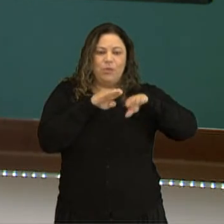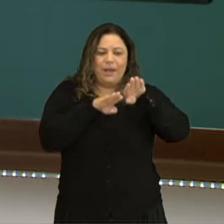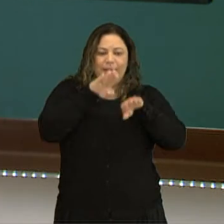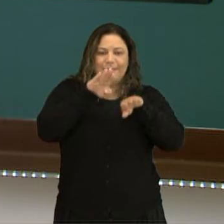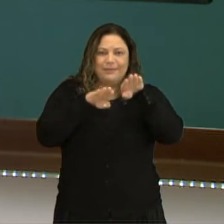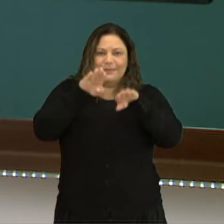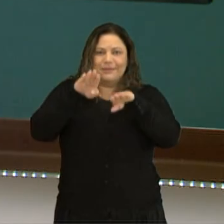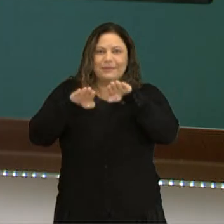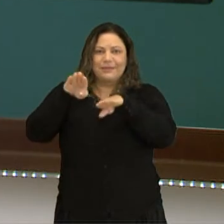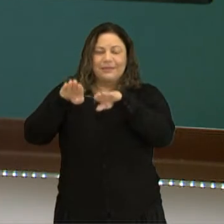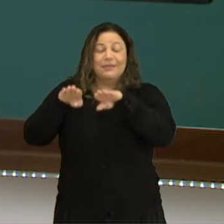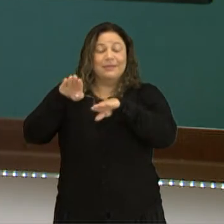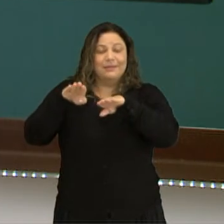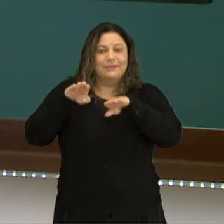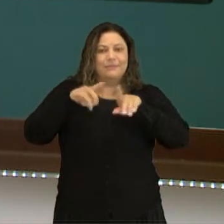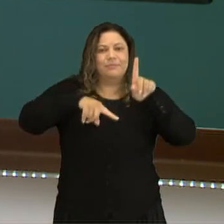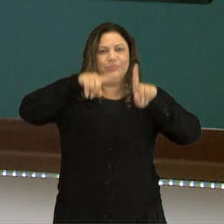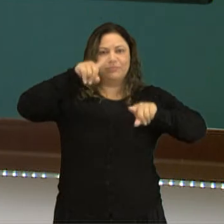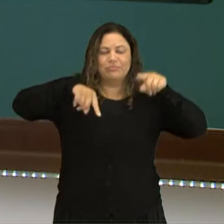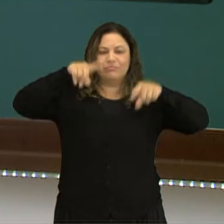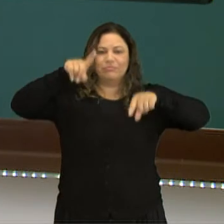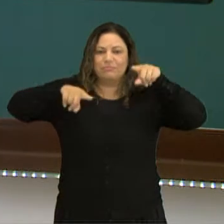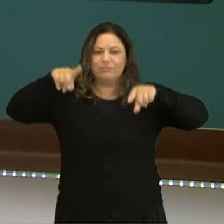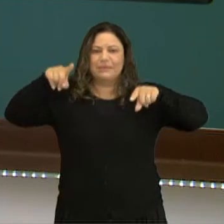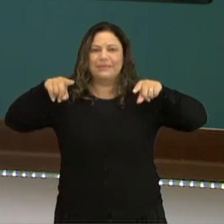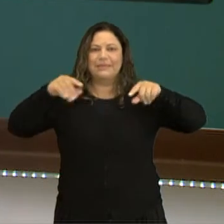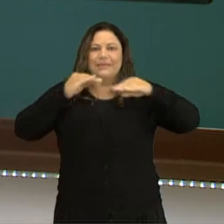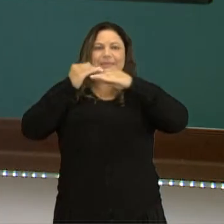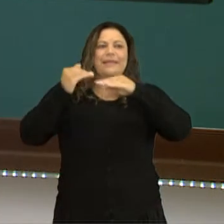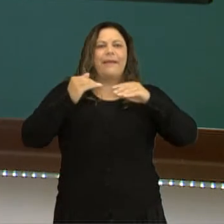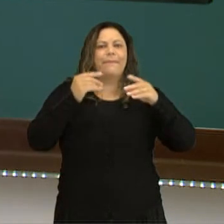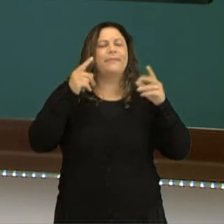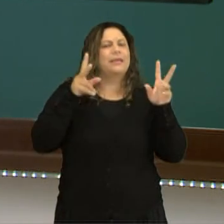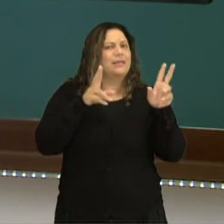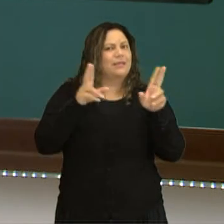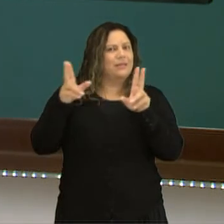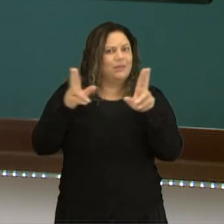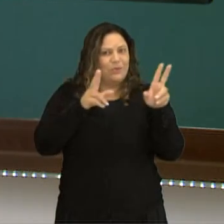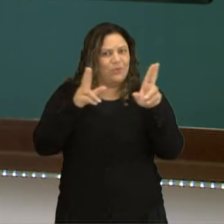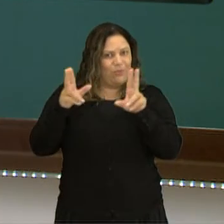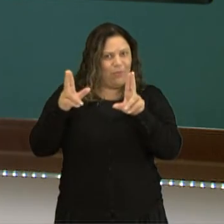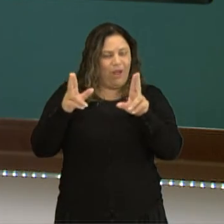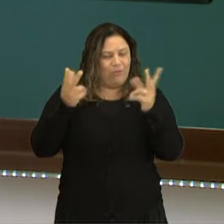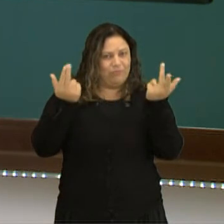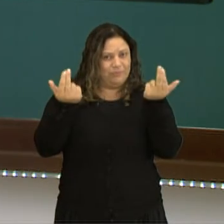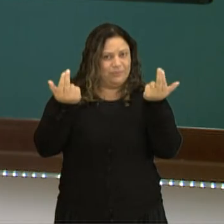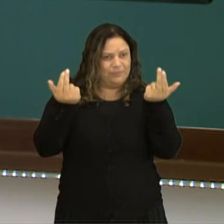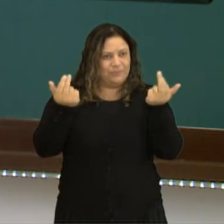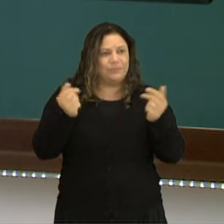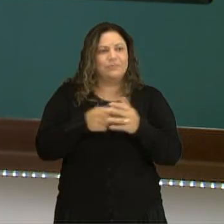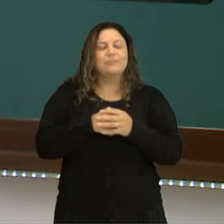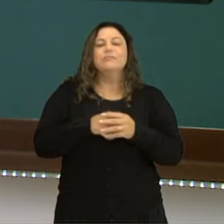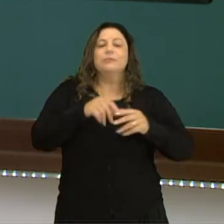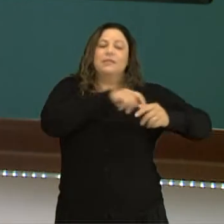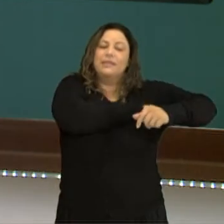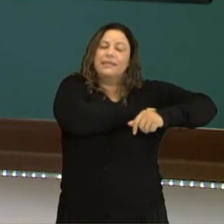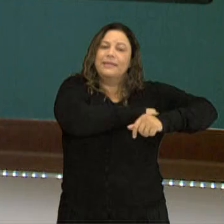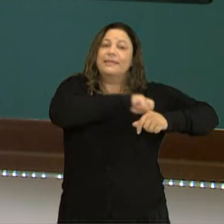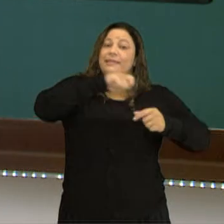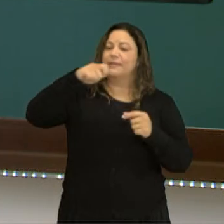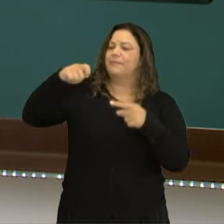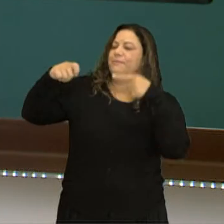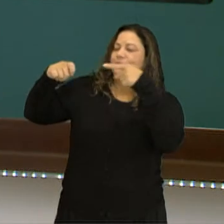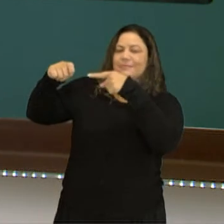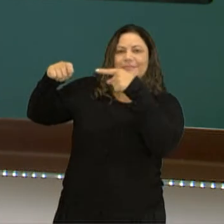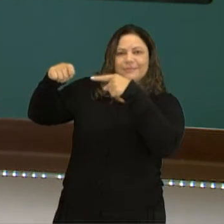ou seja, para ter a mesma temperatura. Deste modo, você vai verificar a temperatura no termômetro e você vai ter